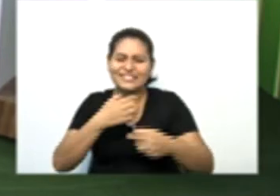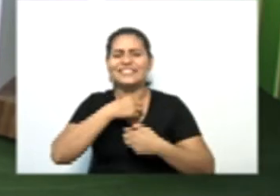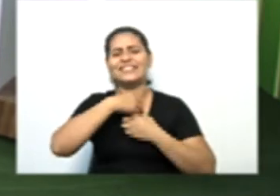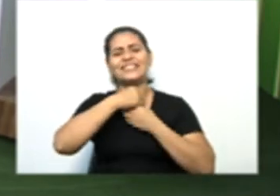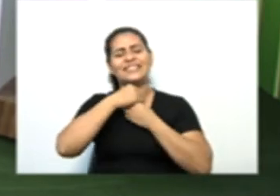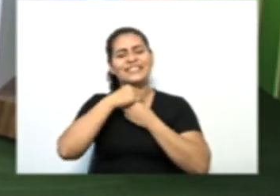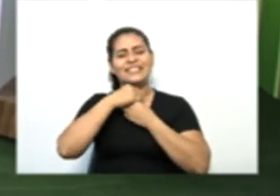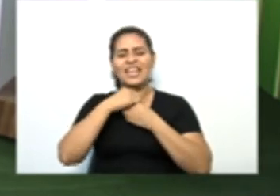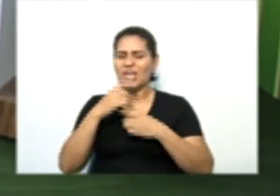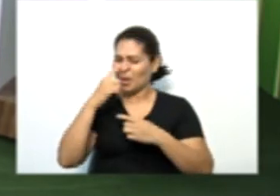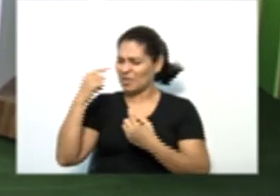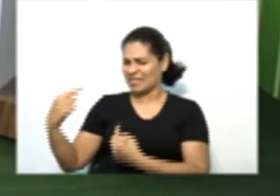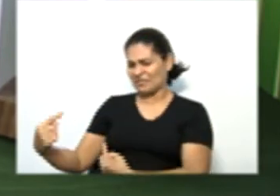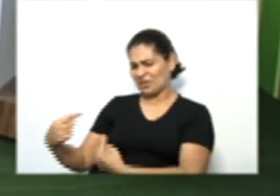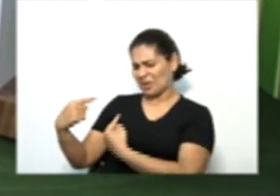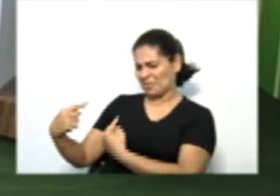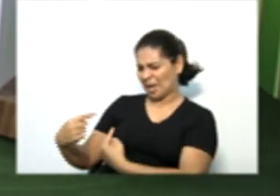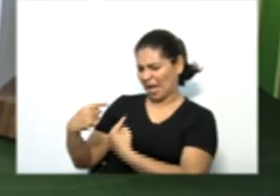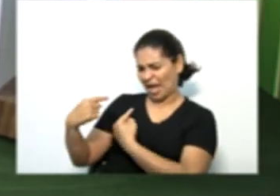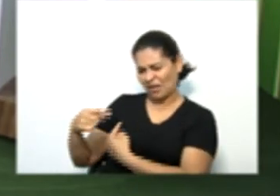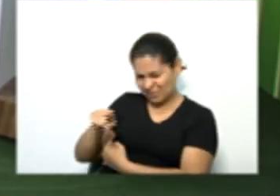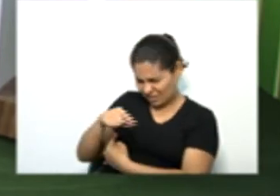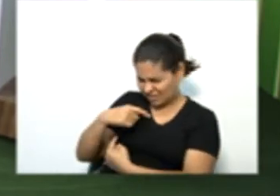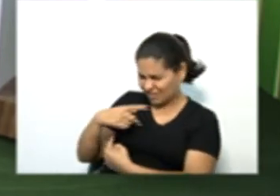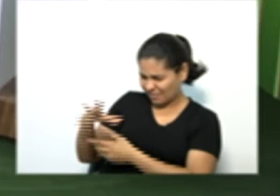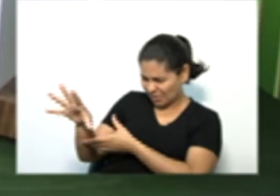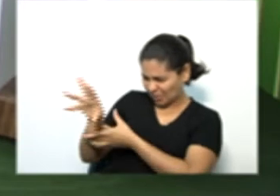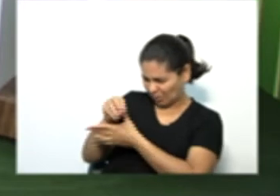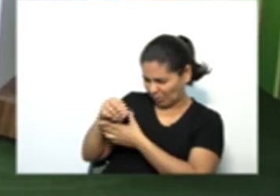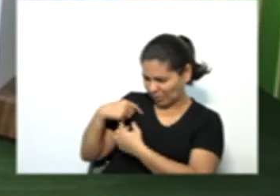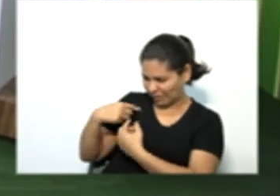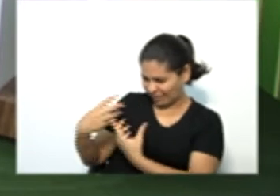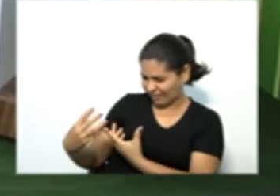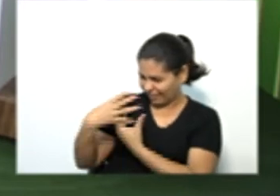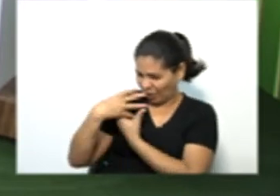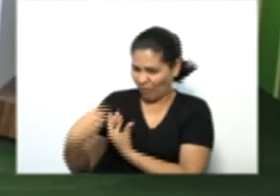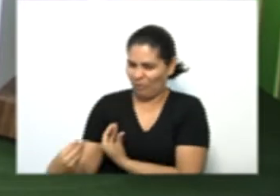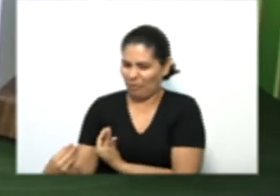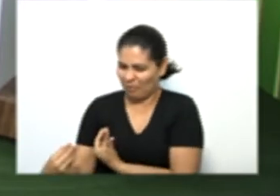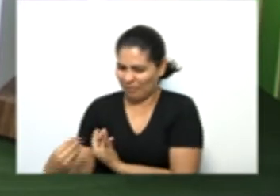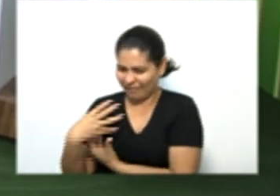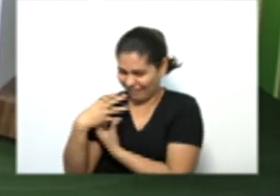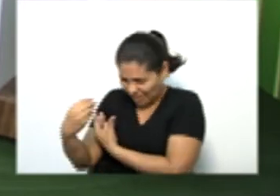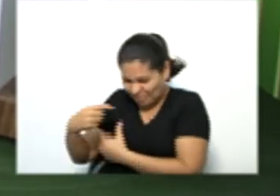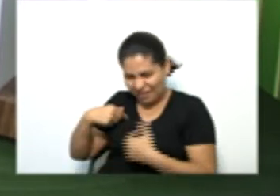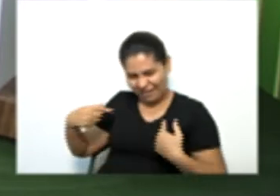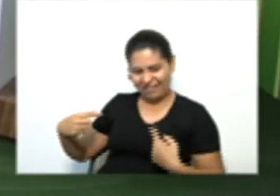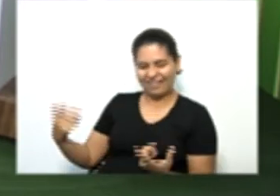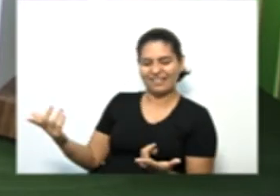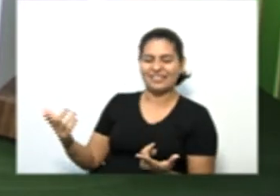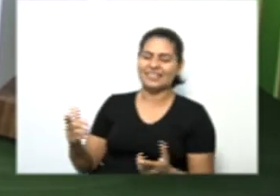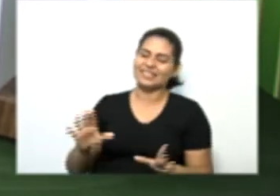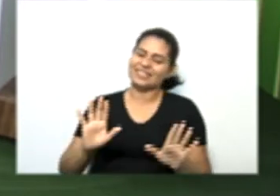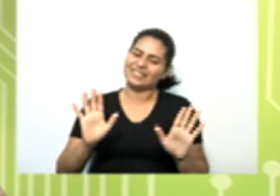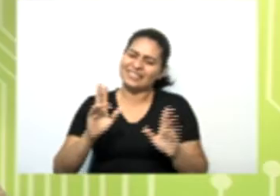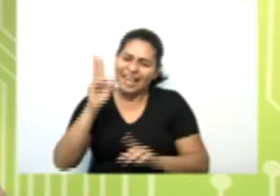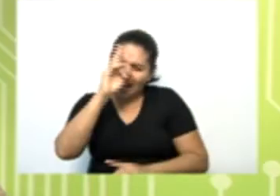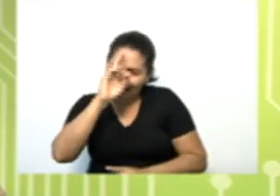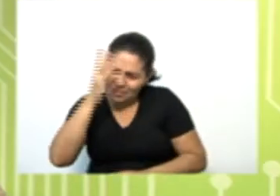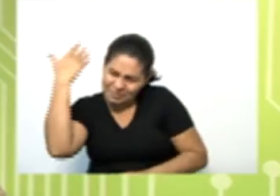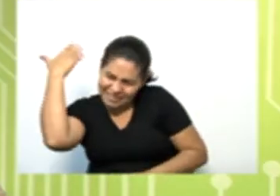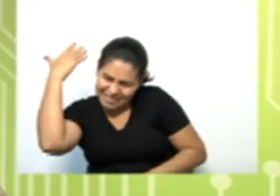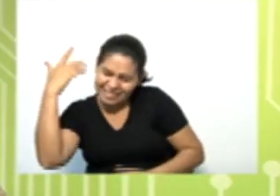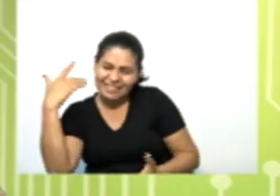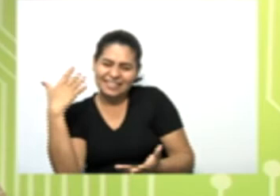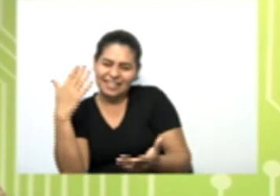até senti isso como uma provocação no professor Kleber. Eu falei, Kleber, você tá... Não faz isso comigo. Mas não, enfim, não tem nada a ver isso, não. Pois é, lembra da aula